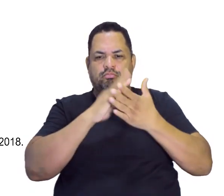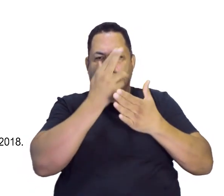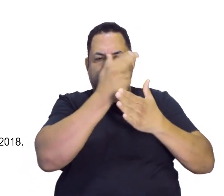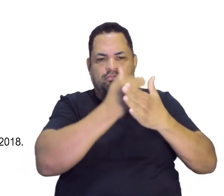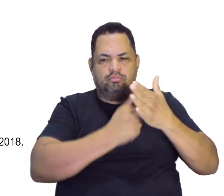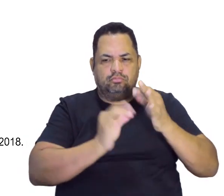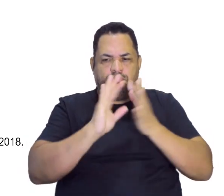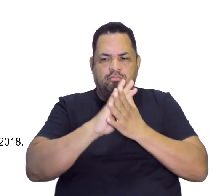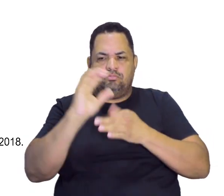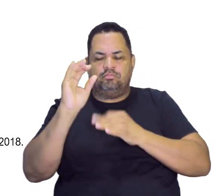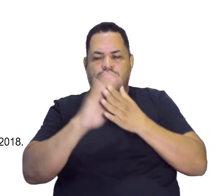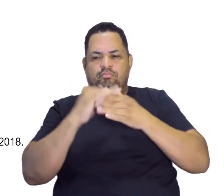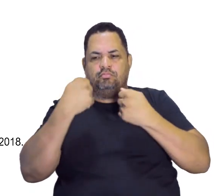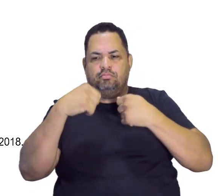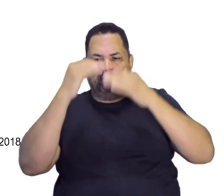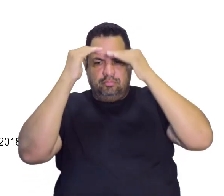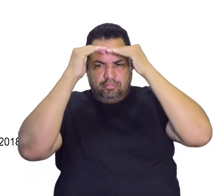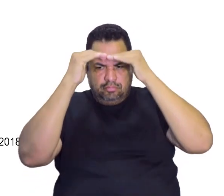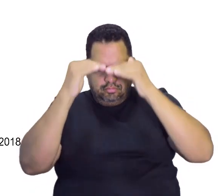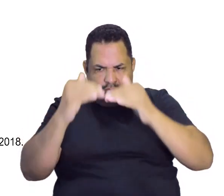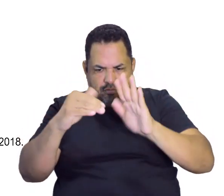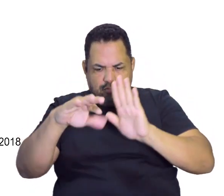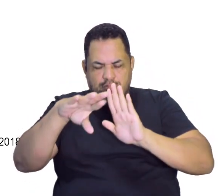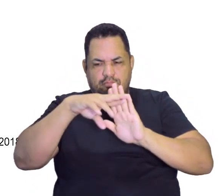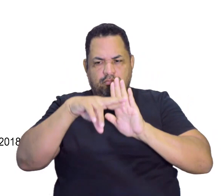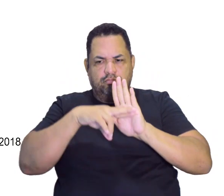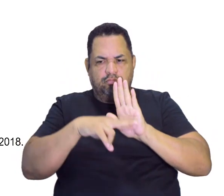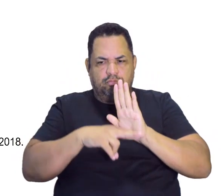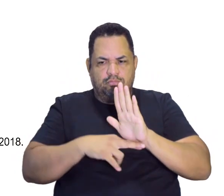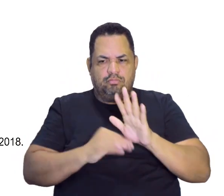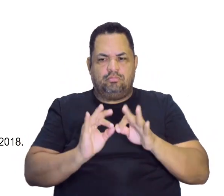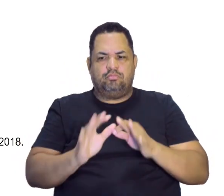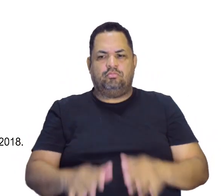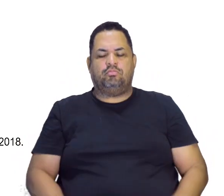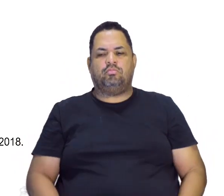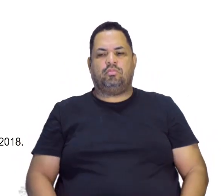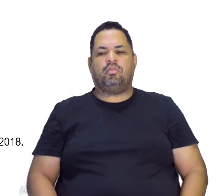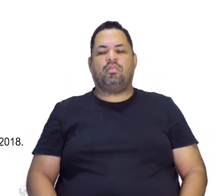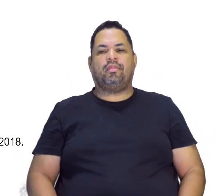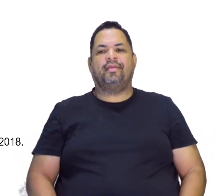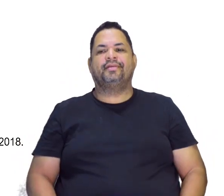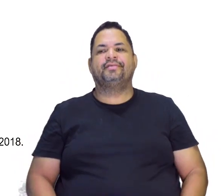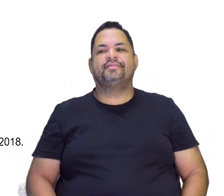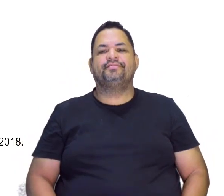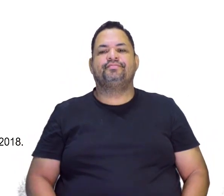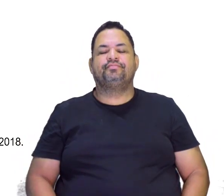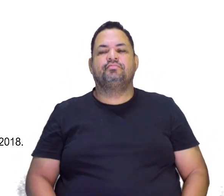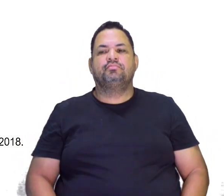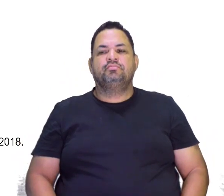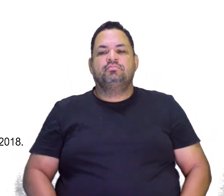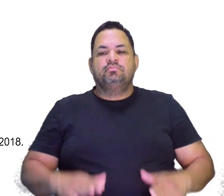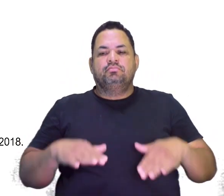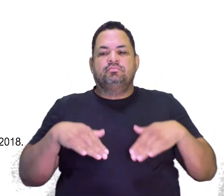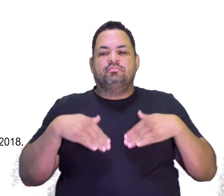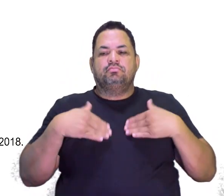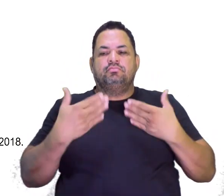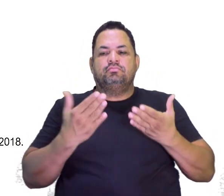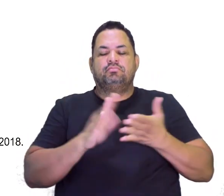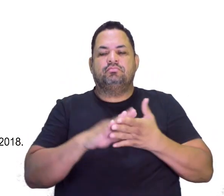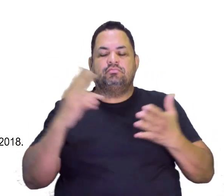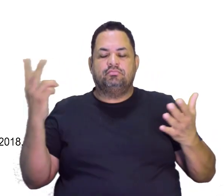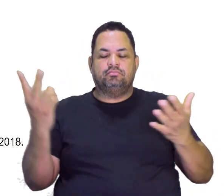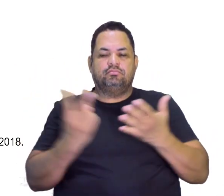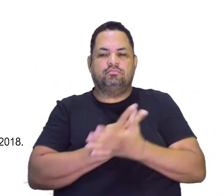traços tinham que obedecer a várias e várias e várias regras já quando acontece o